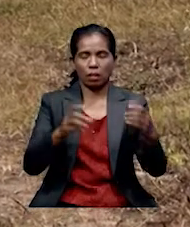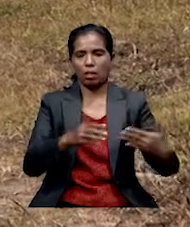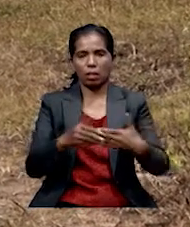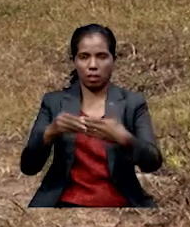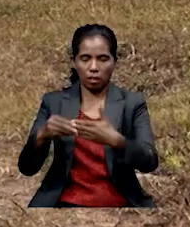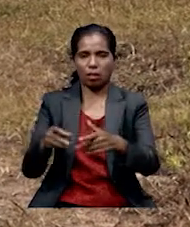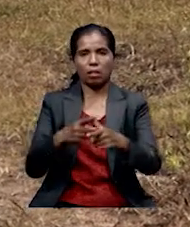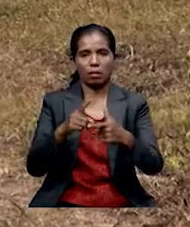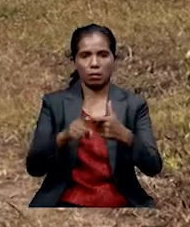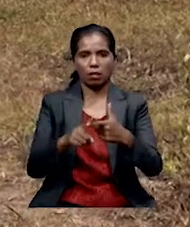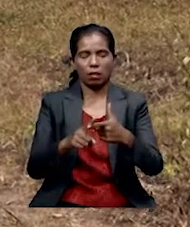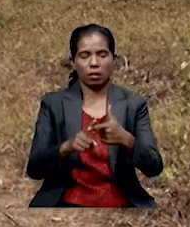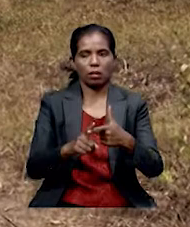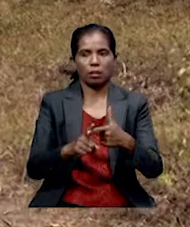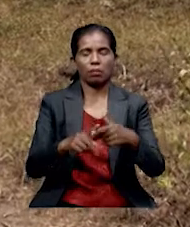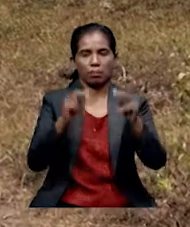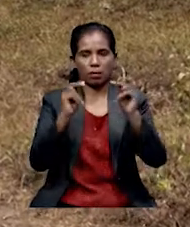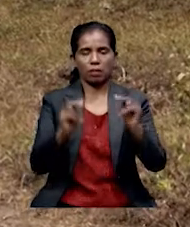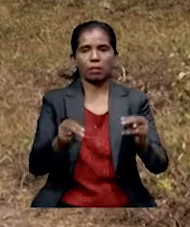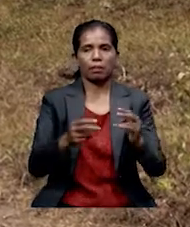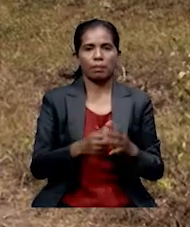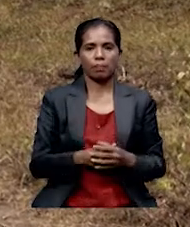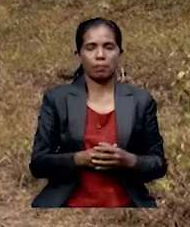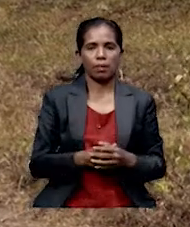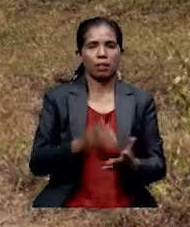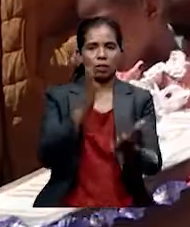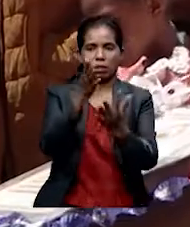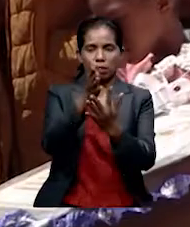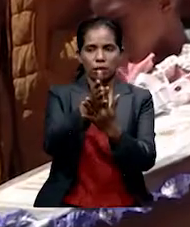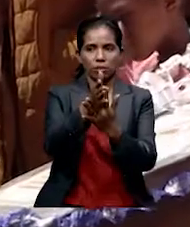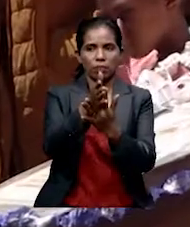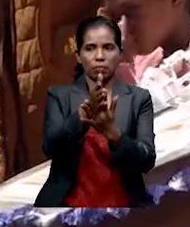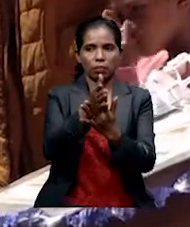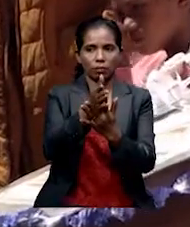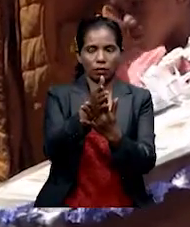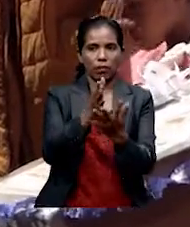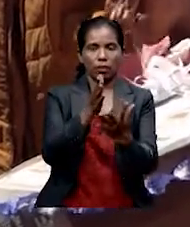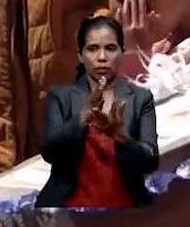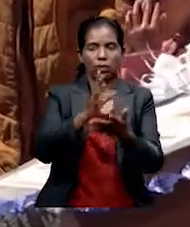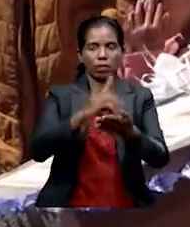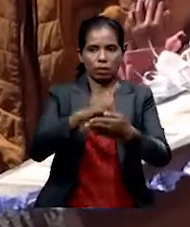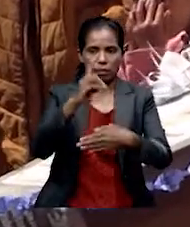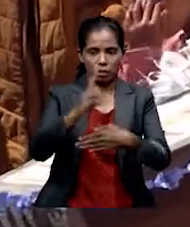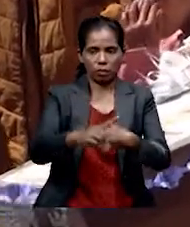para depois se nia necessidades ba acesso acesso desenvolvimento